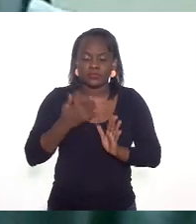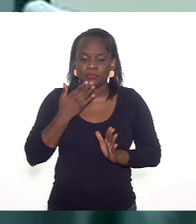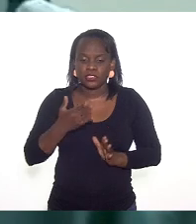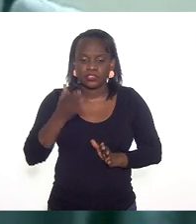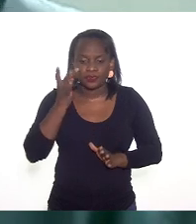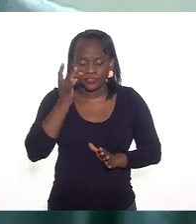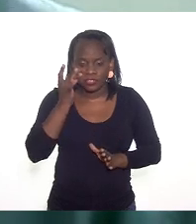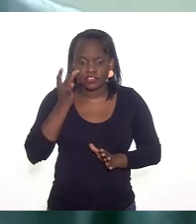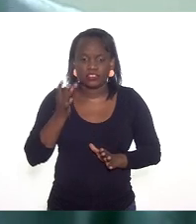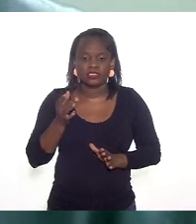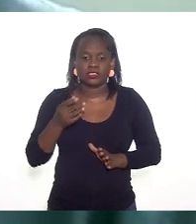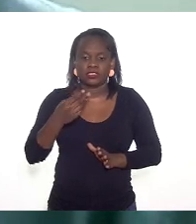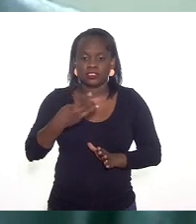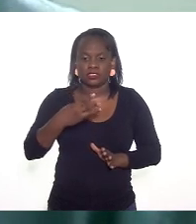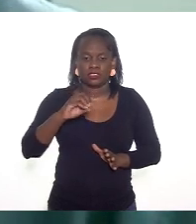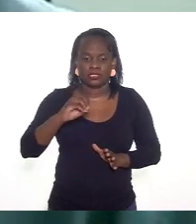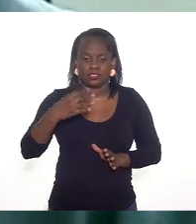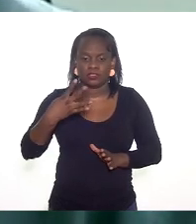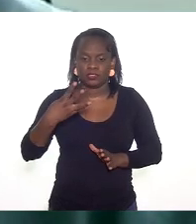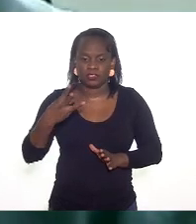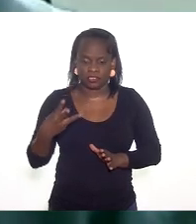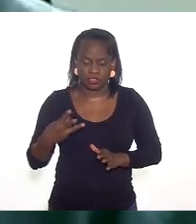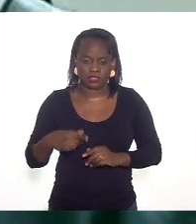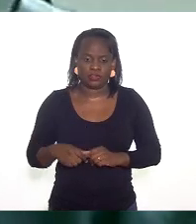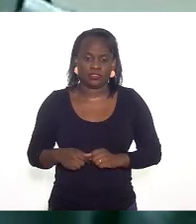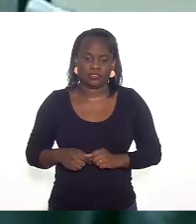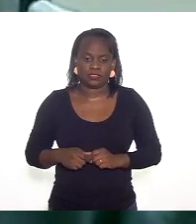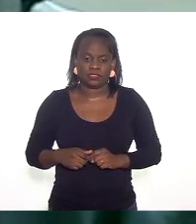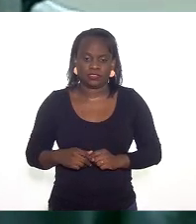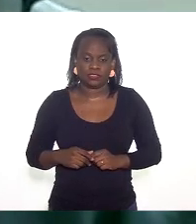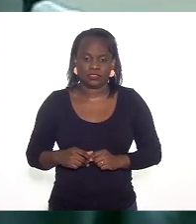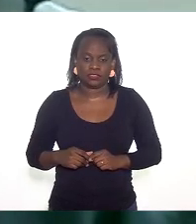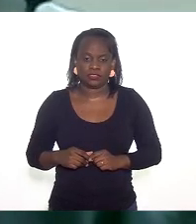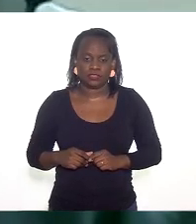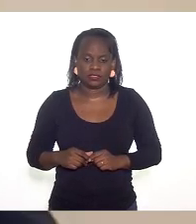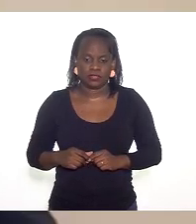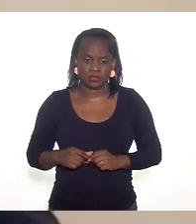do 3043.